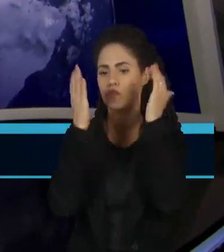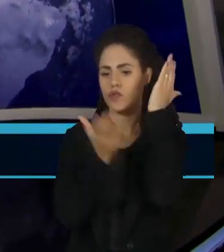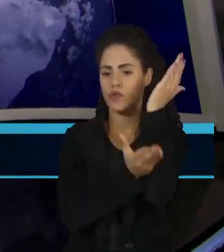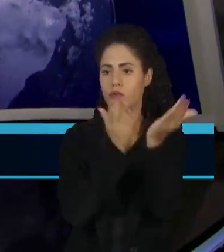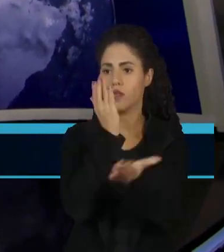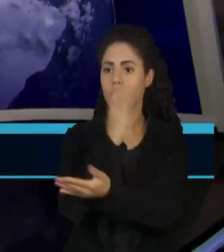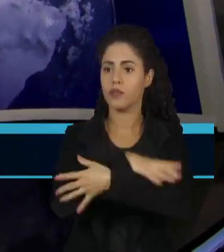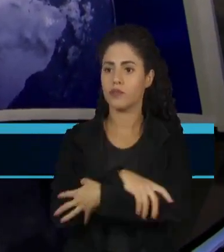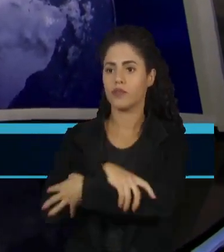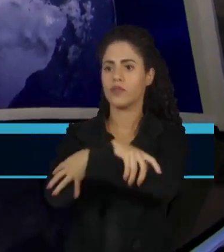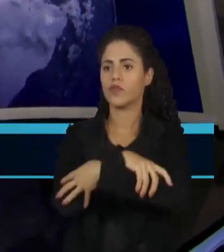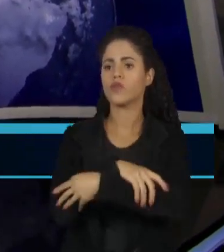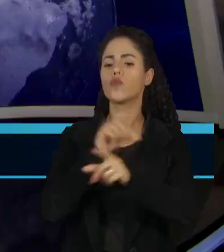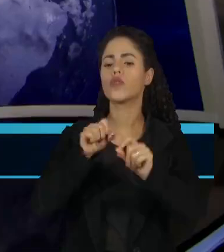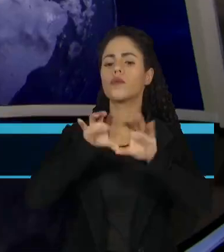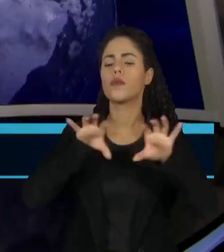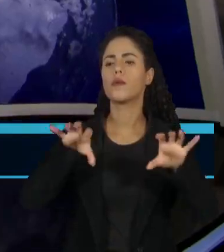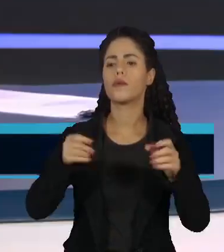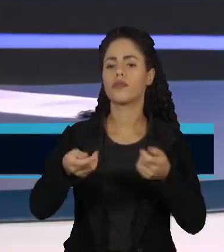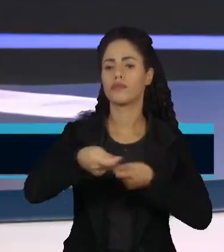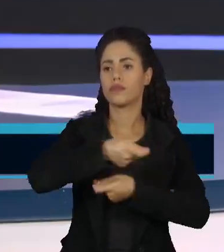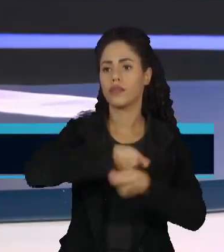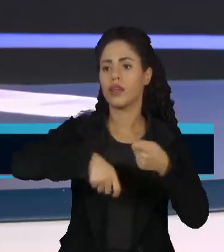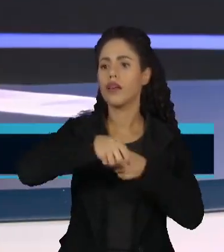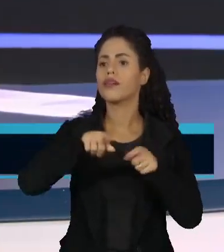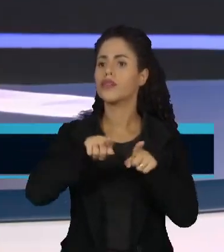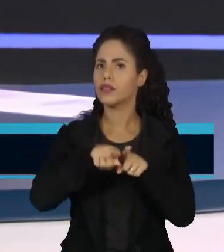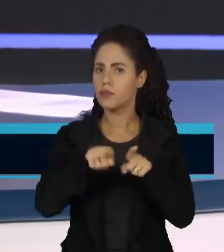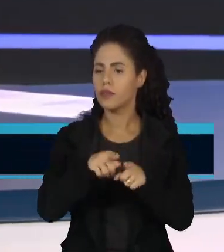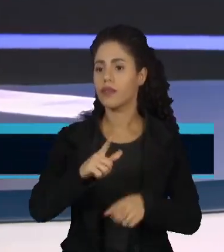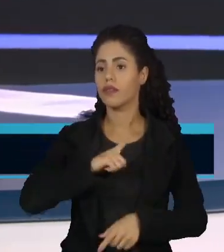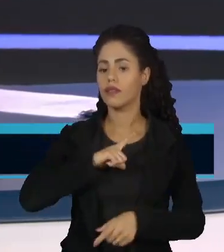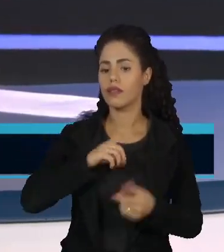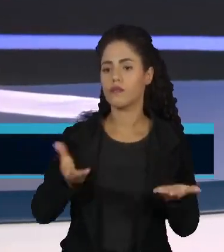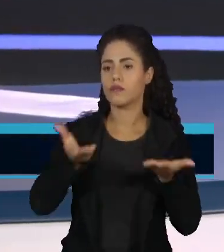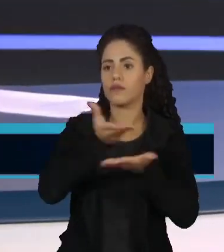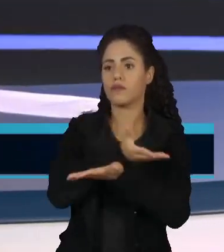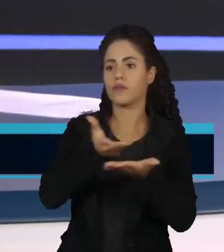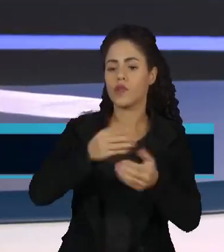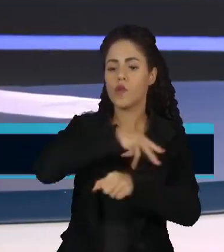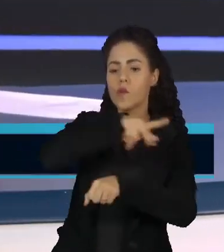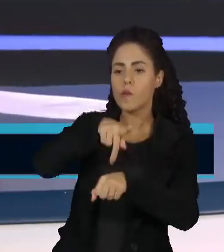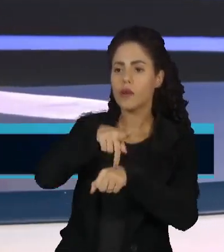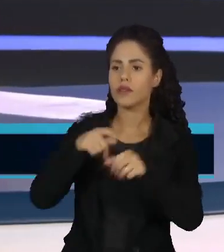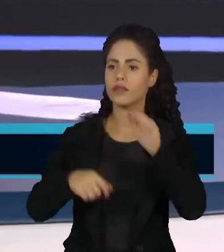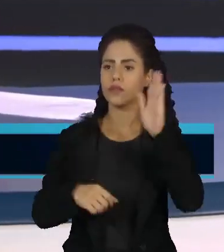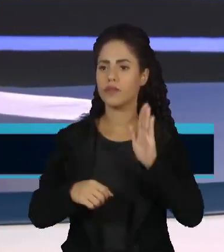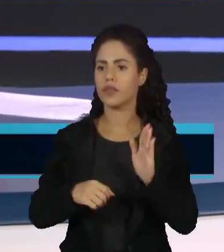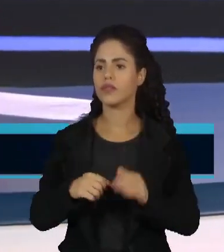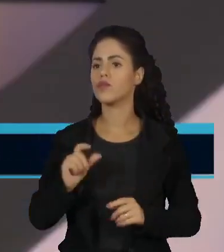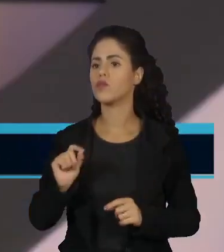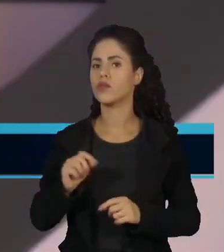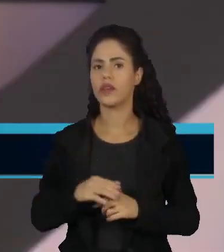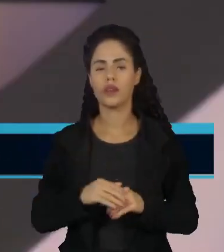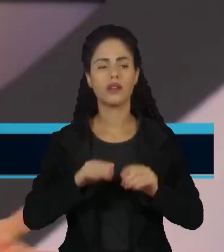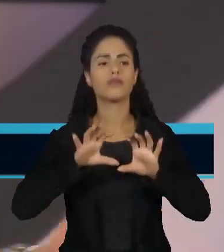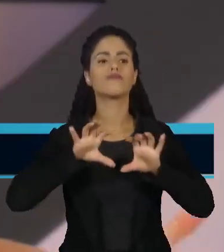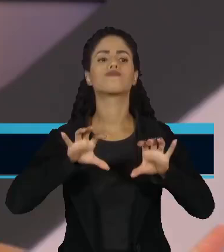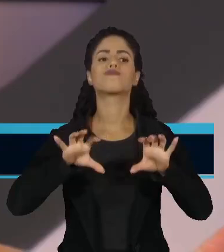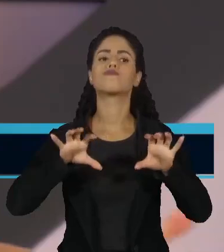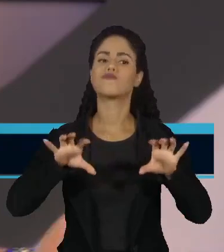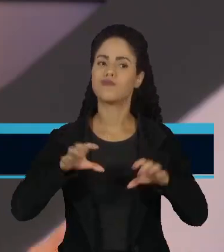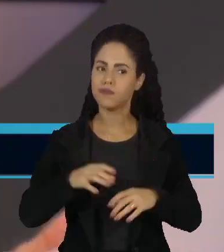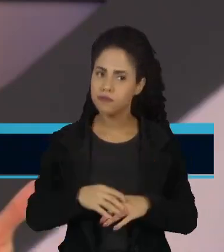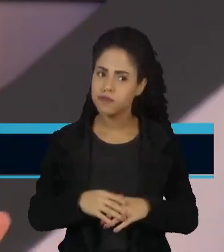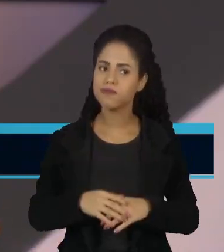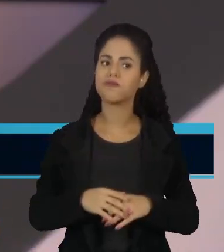isso pode impactar as relações comerciais com países como o Brasil? Pode ter um impacto muito grande.